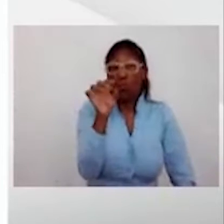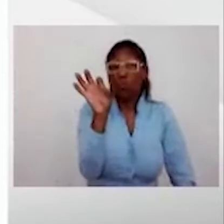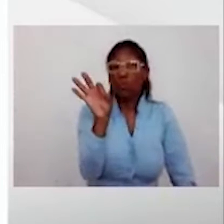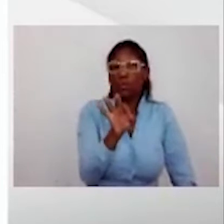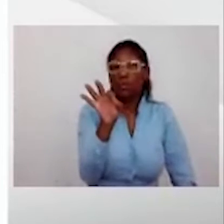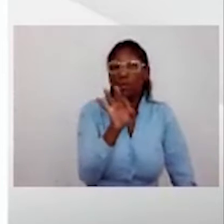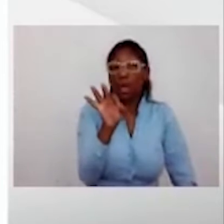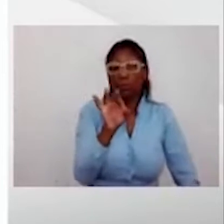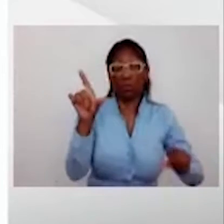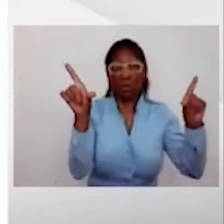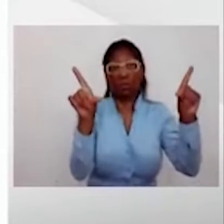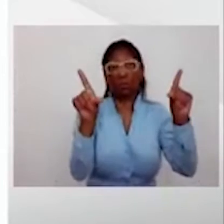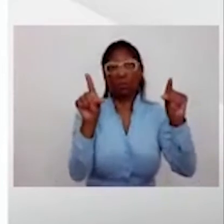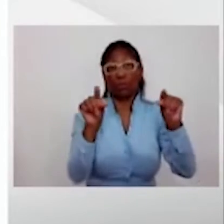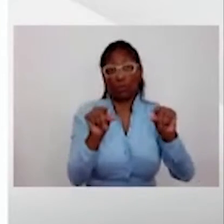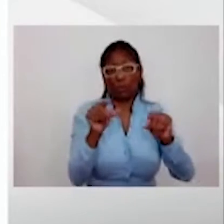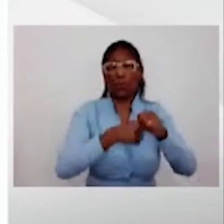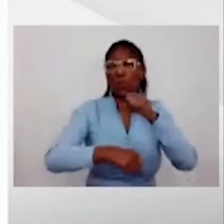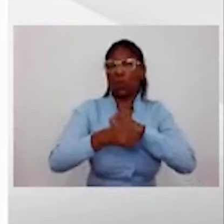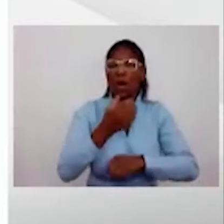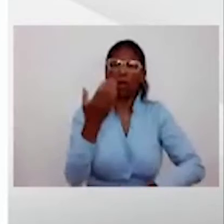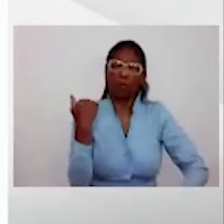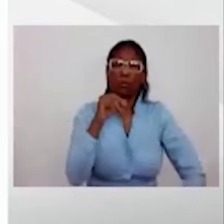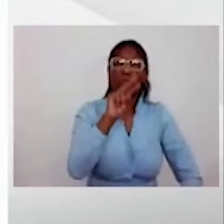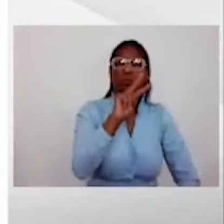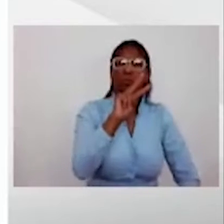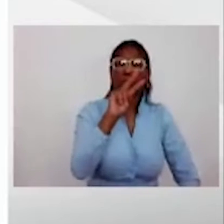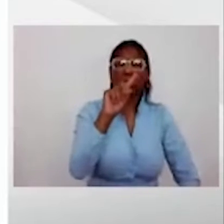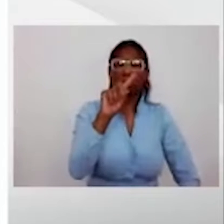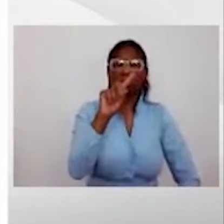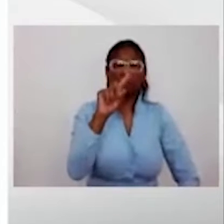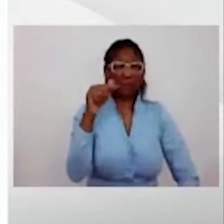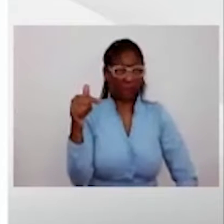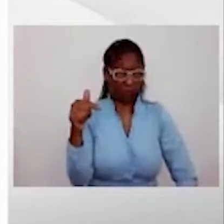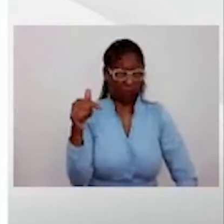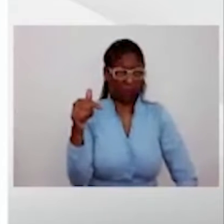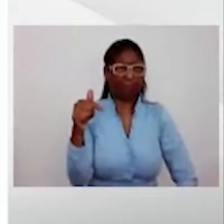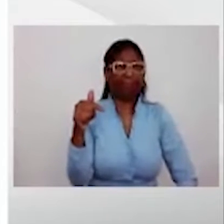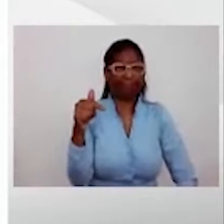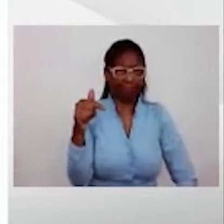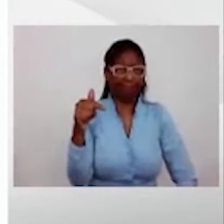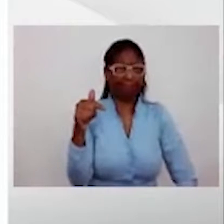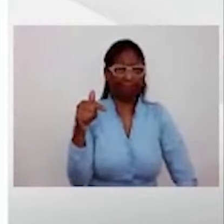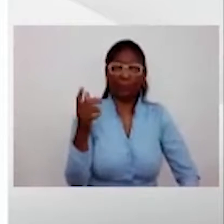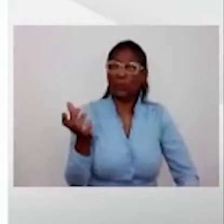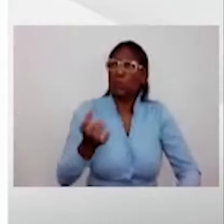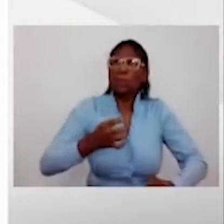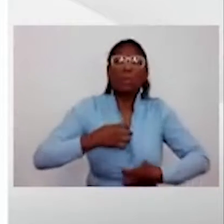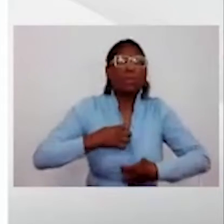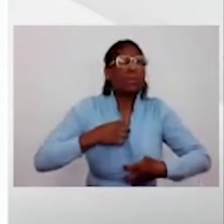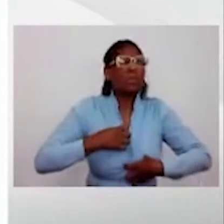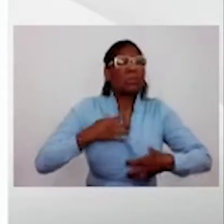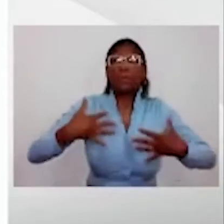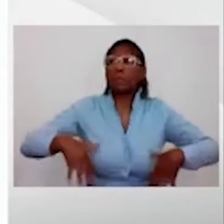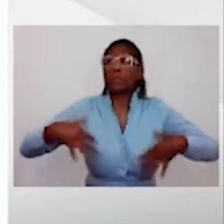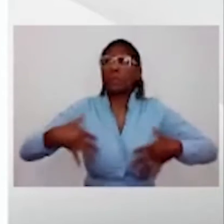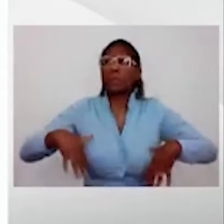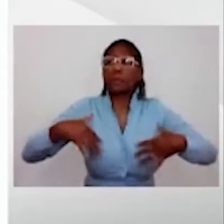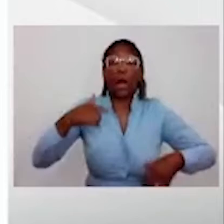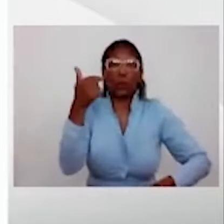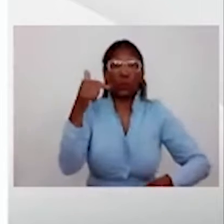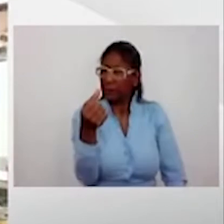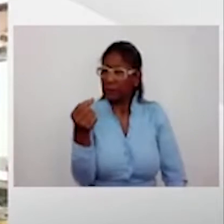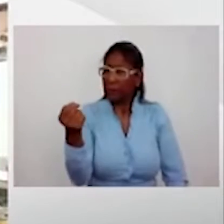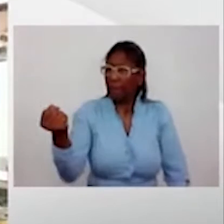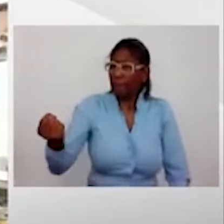61% de redução, né, daquele ano de 2017, que foi de um sentimento geral de insegurança que